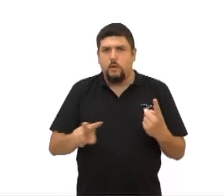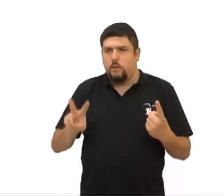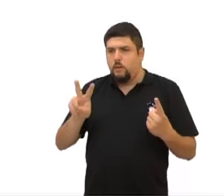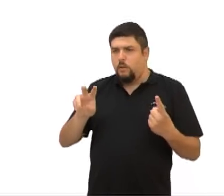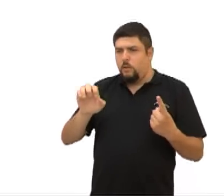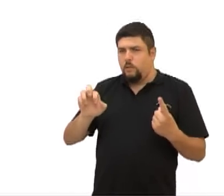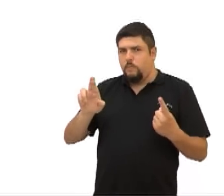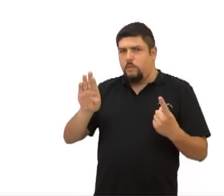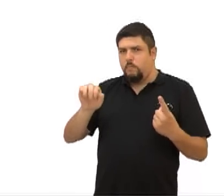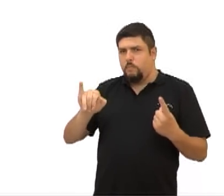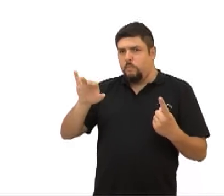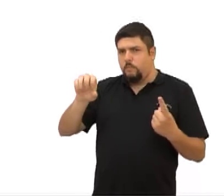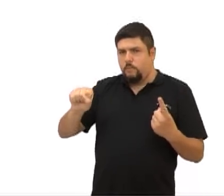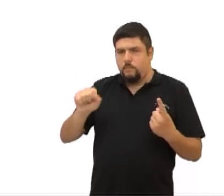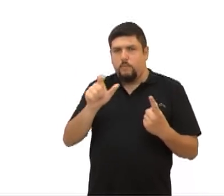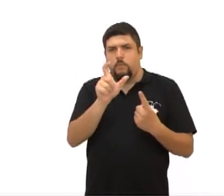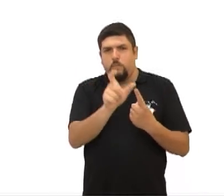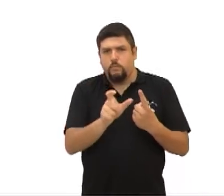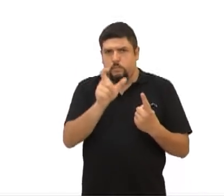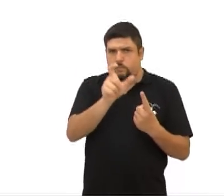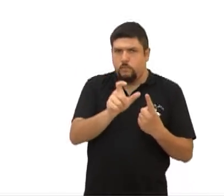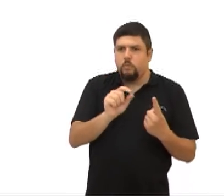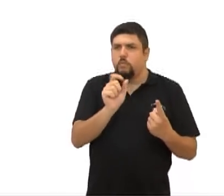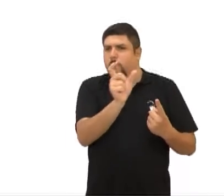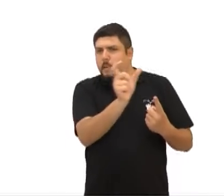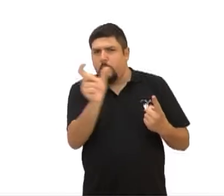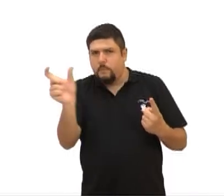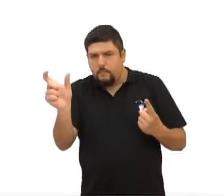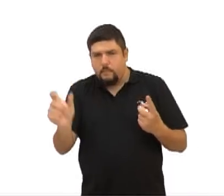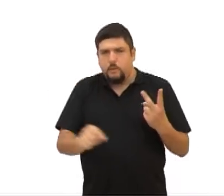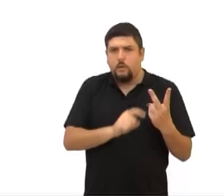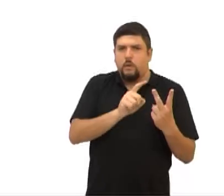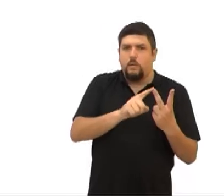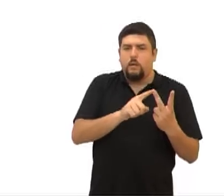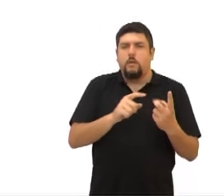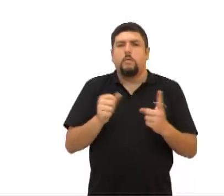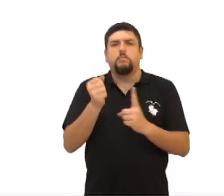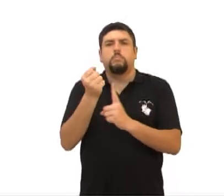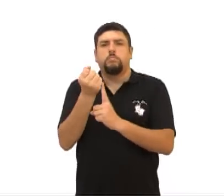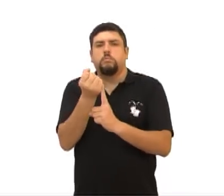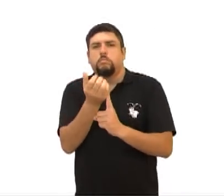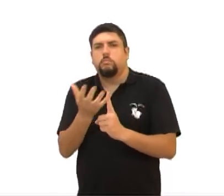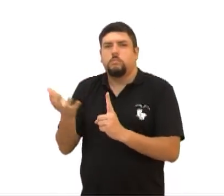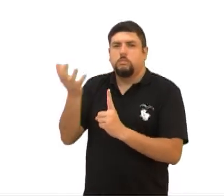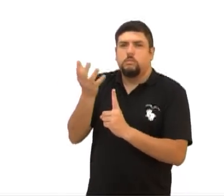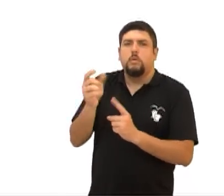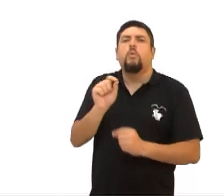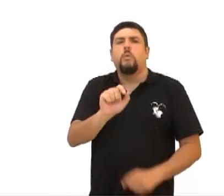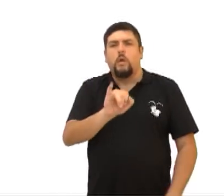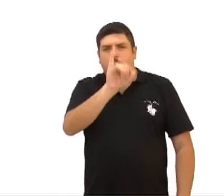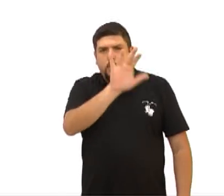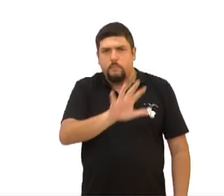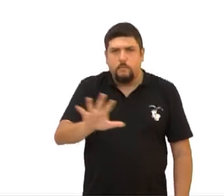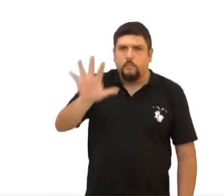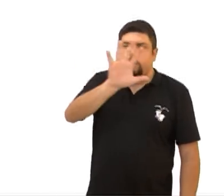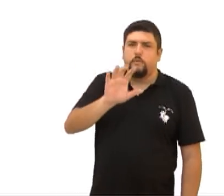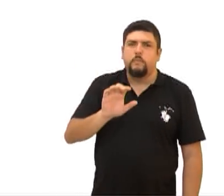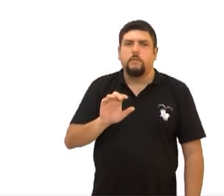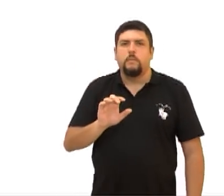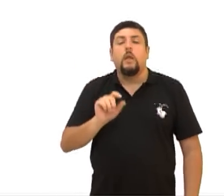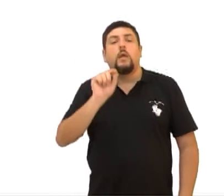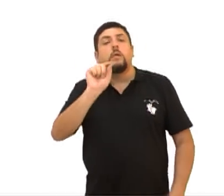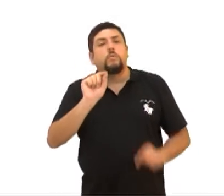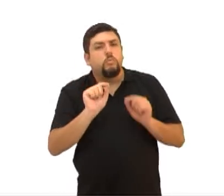verbais, escritos, né, e os não verbais. E esses elementos contribuem para o conhecimento